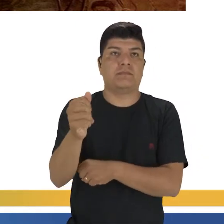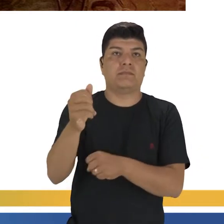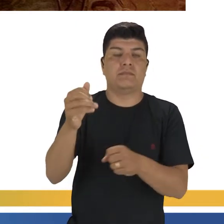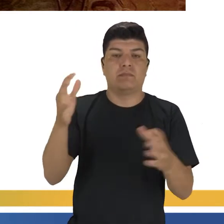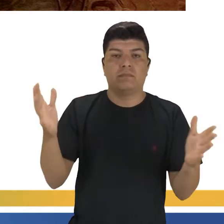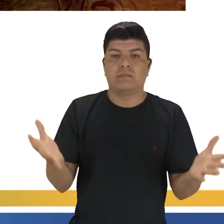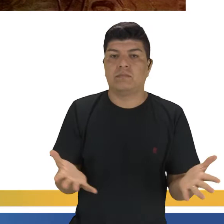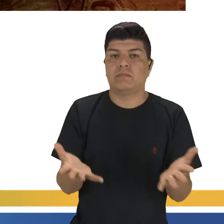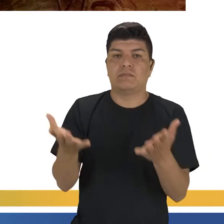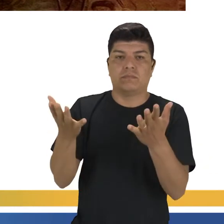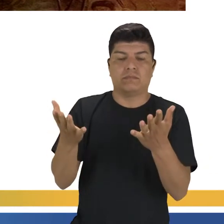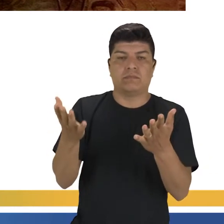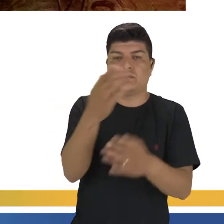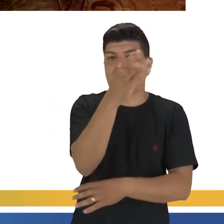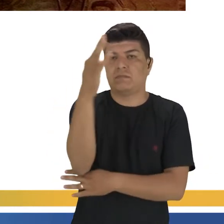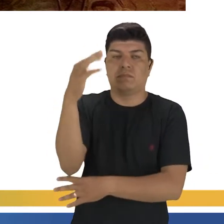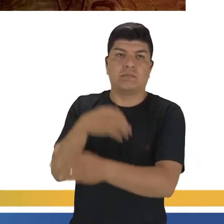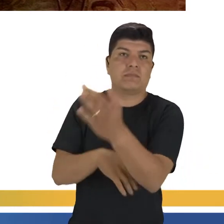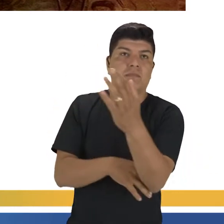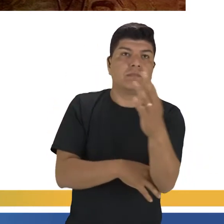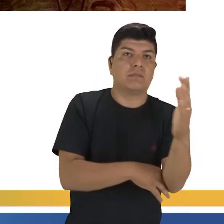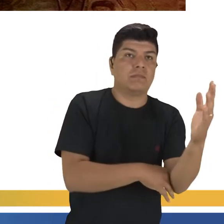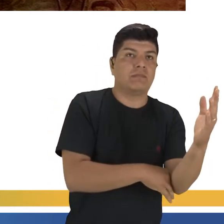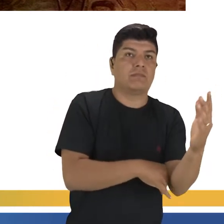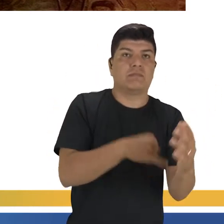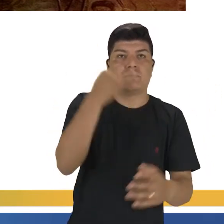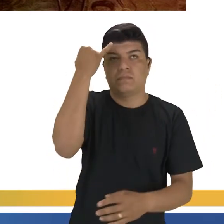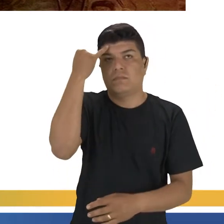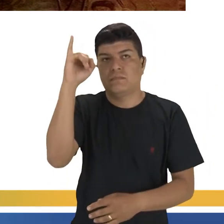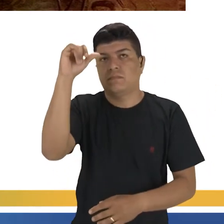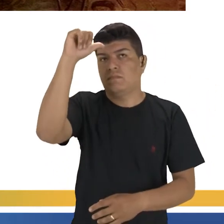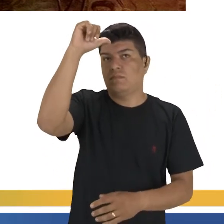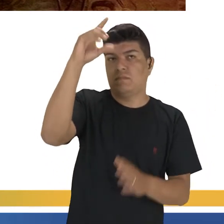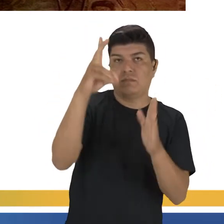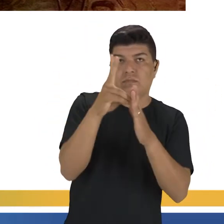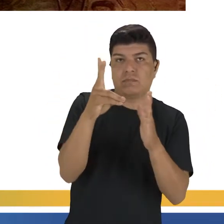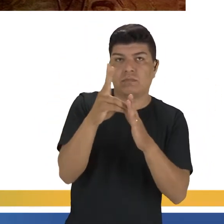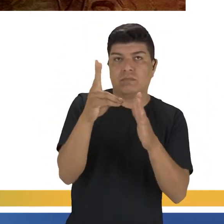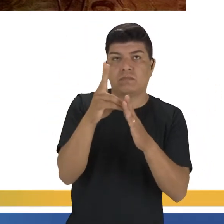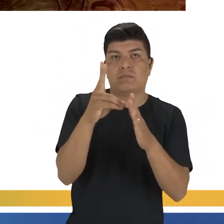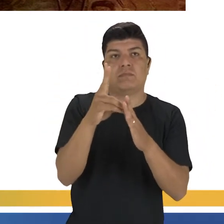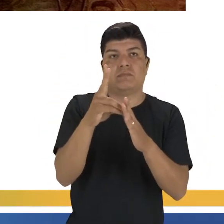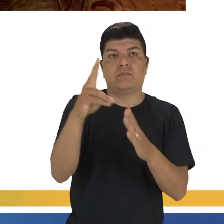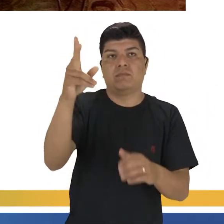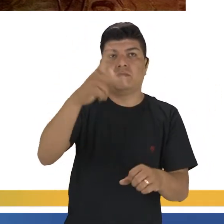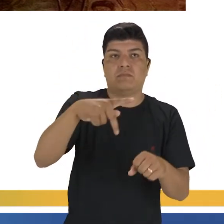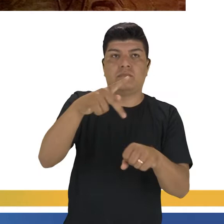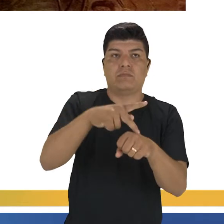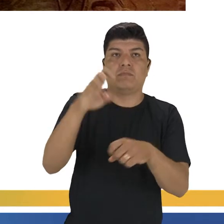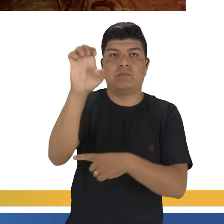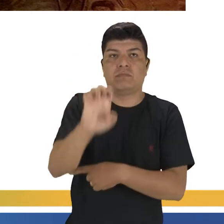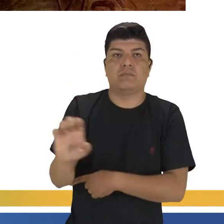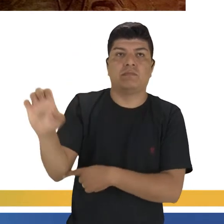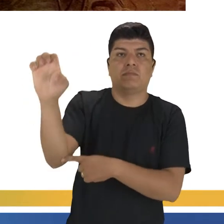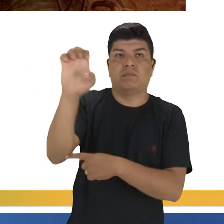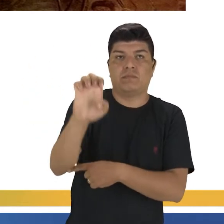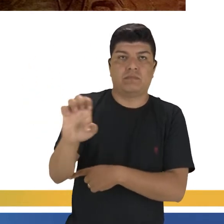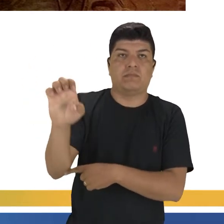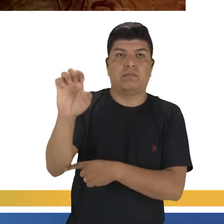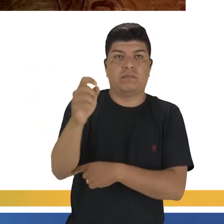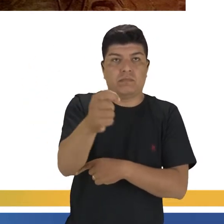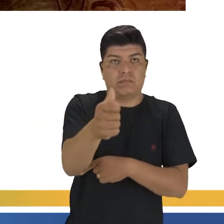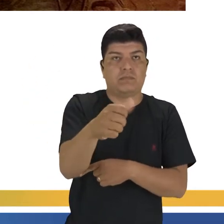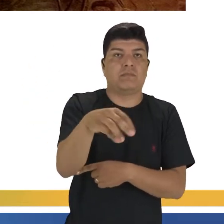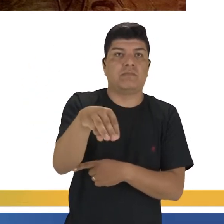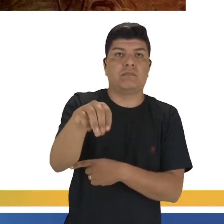à natureza, idealização do índio como figura nacional, europeizado e quase